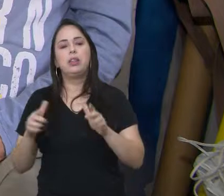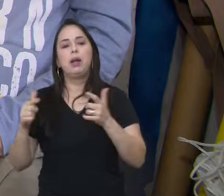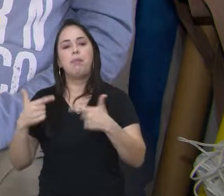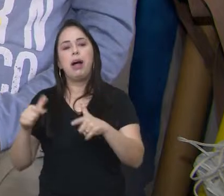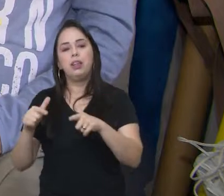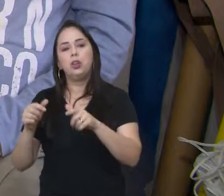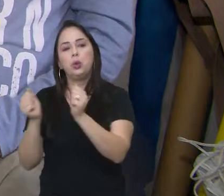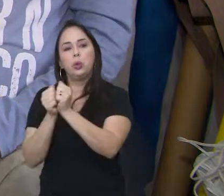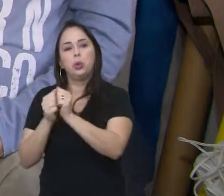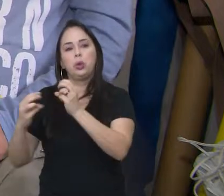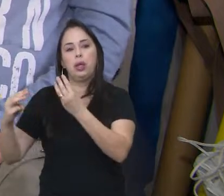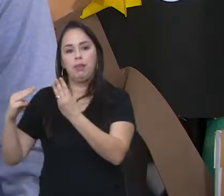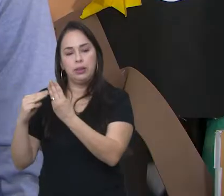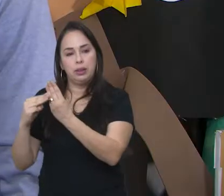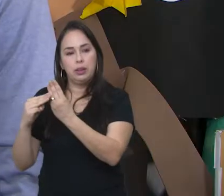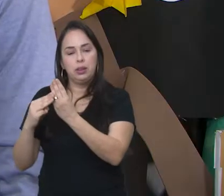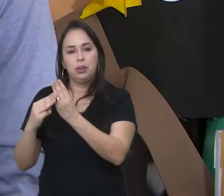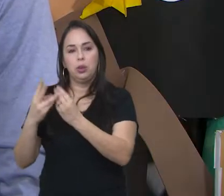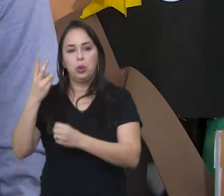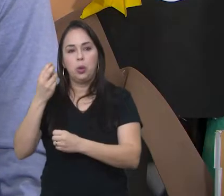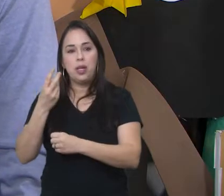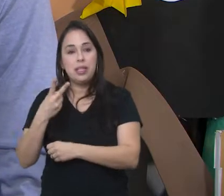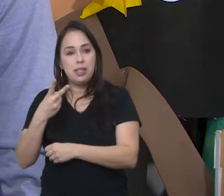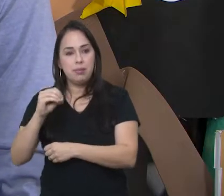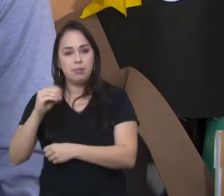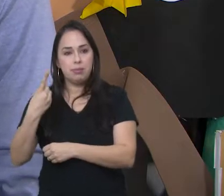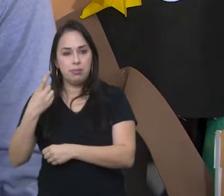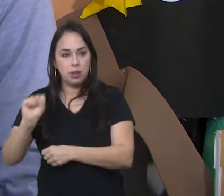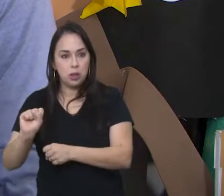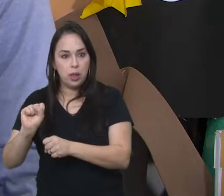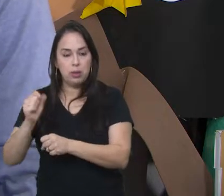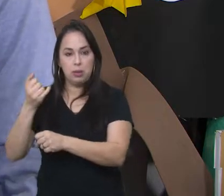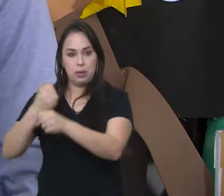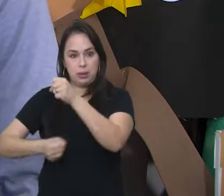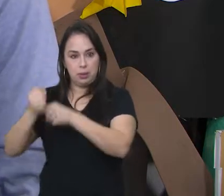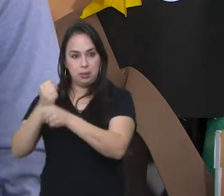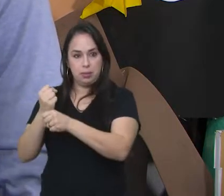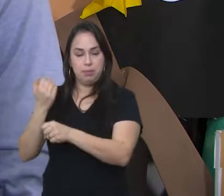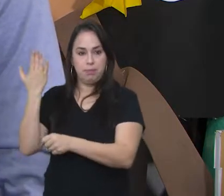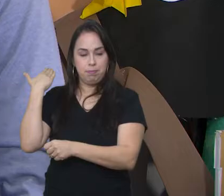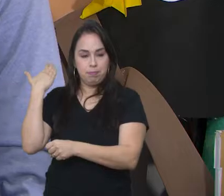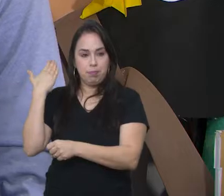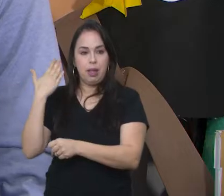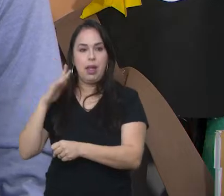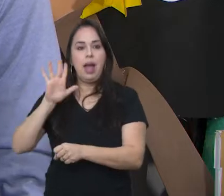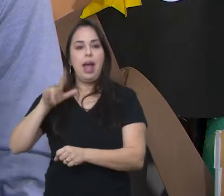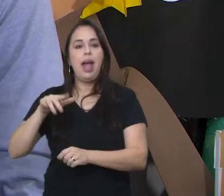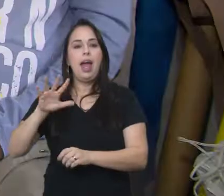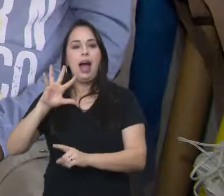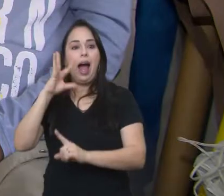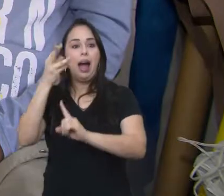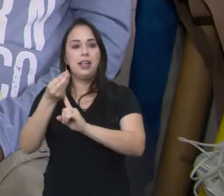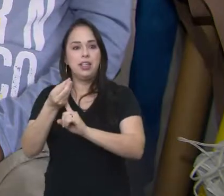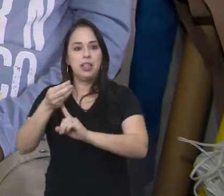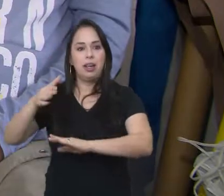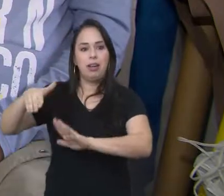Cultural desde 2018. A gente tem um trabalho que chama Projeto Arte nas Ruas. Né? A gente vai falar